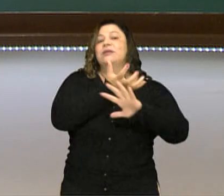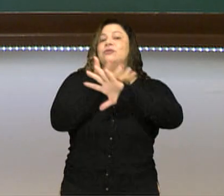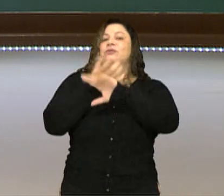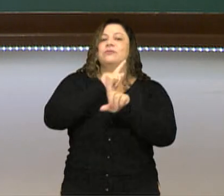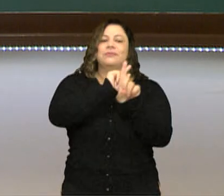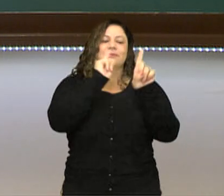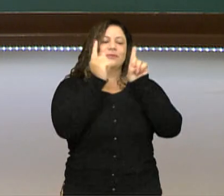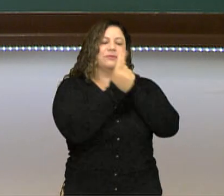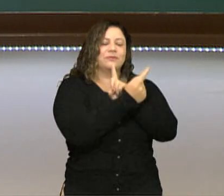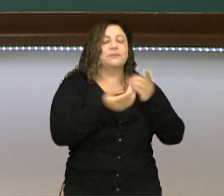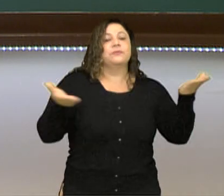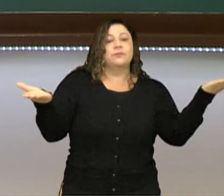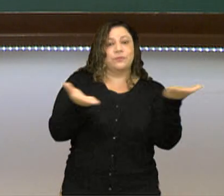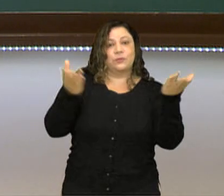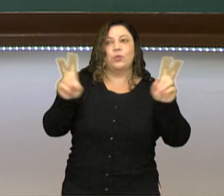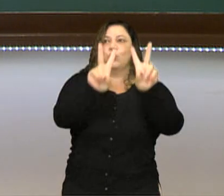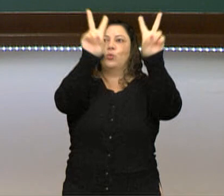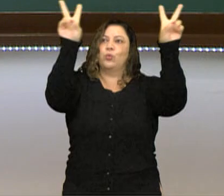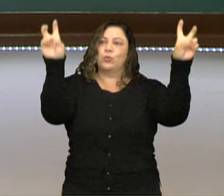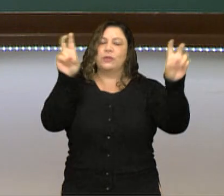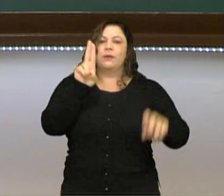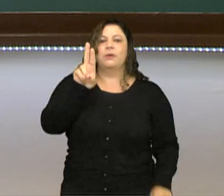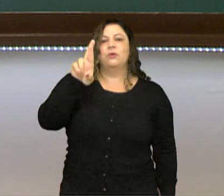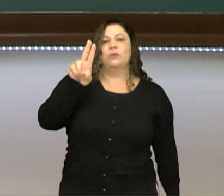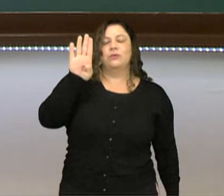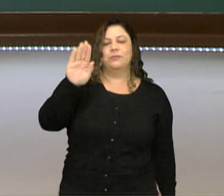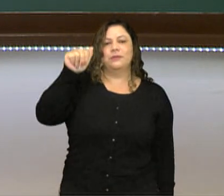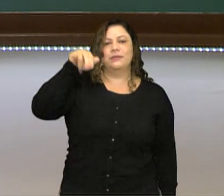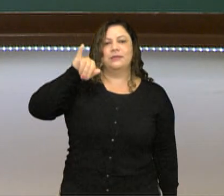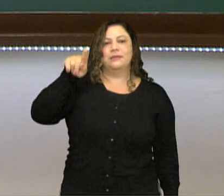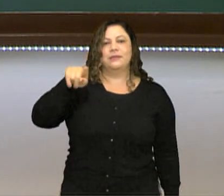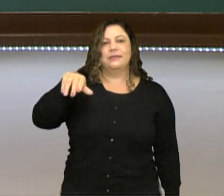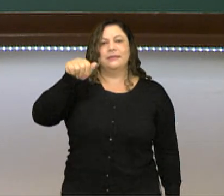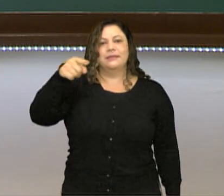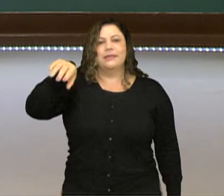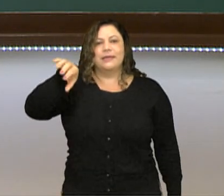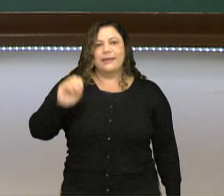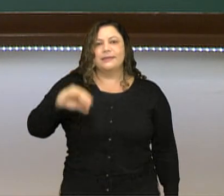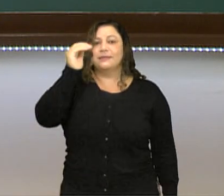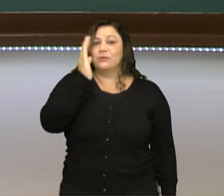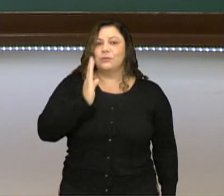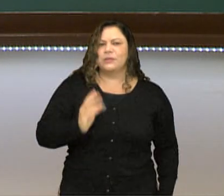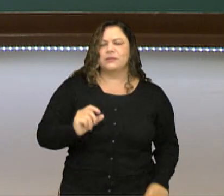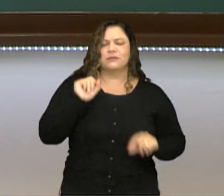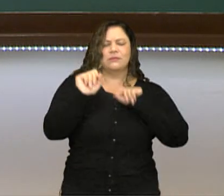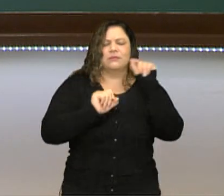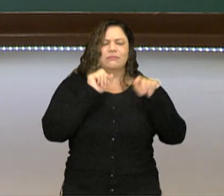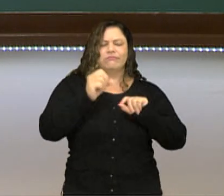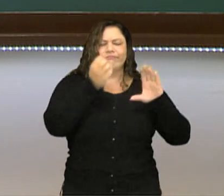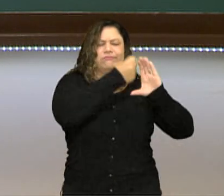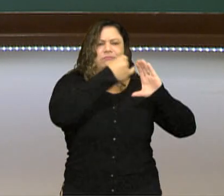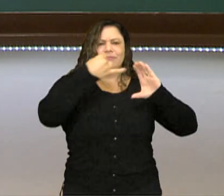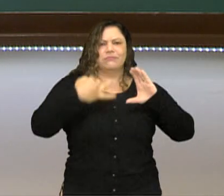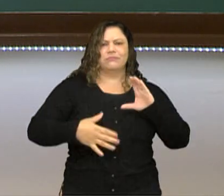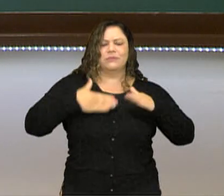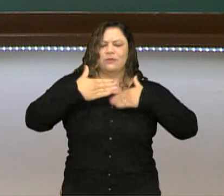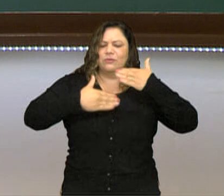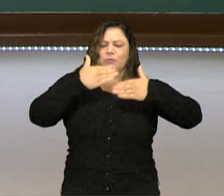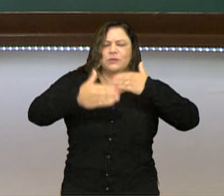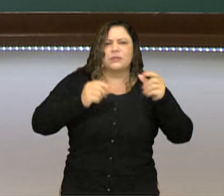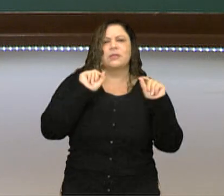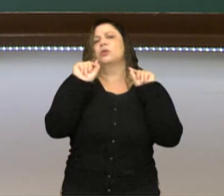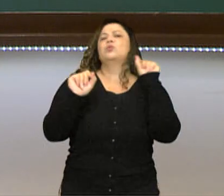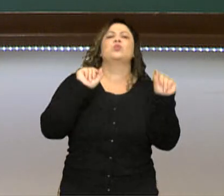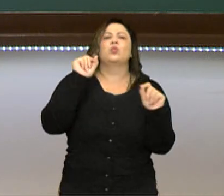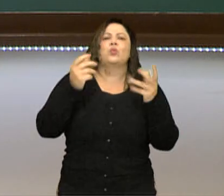falar sobre a urbanização no Brasil. Que características tem esse processo e como nós podemos